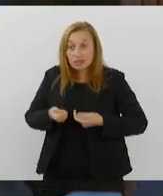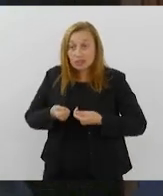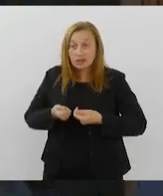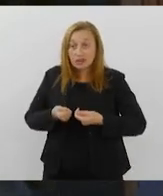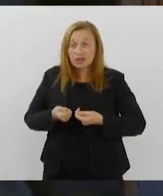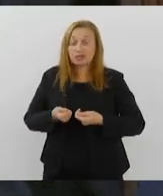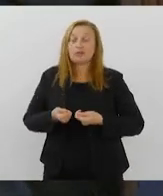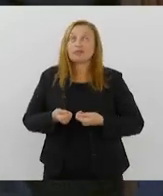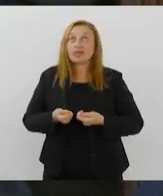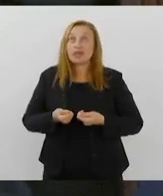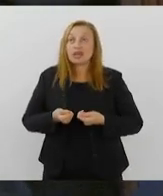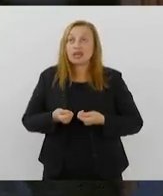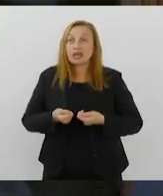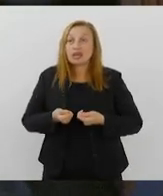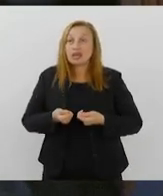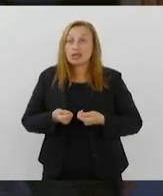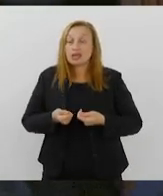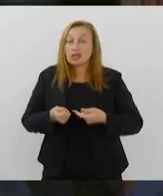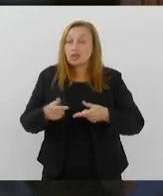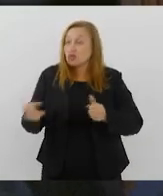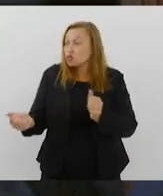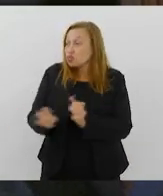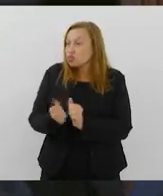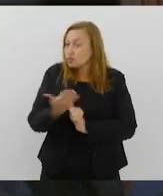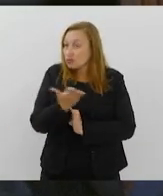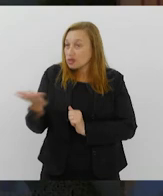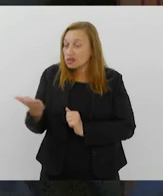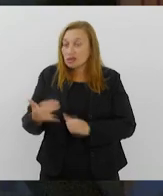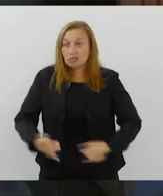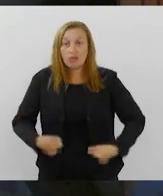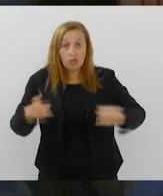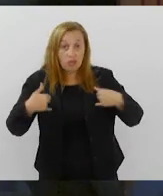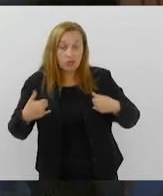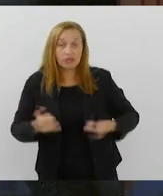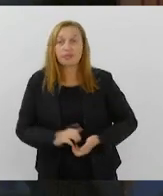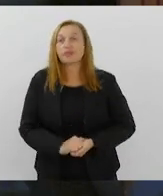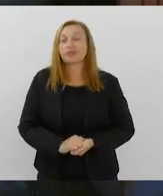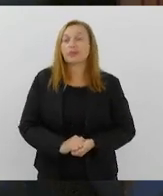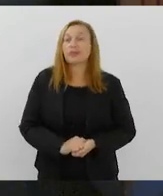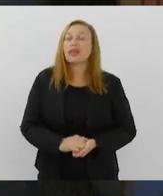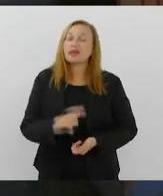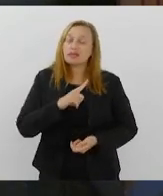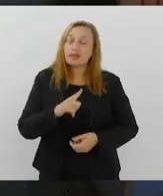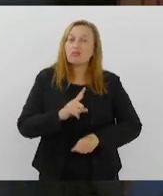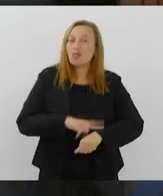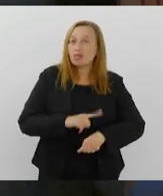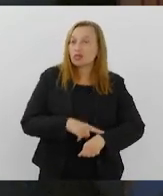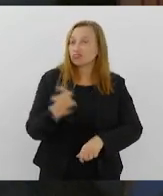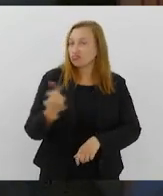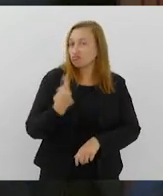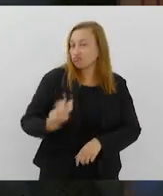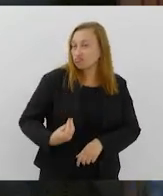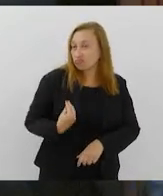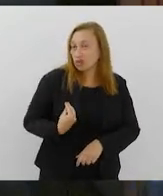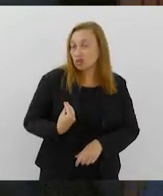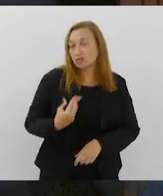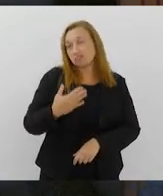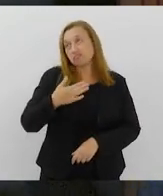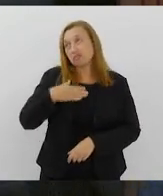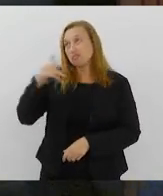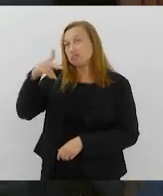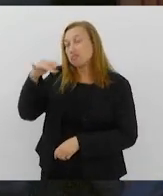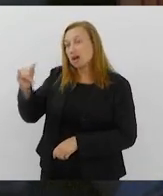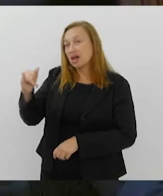algo próximo aos senhores. É uma honra muito grande, né? Existem momentos na vida que o meu pai,